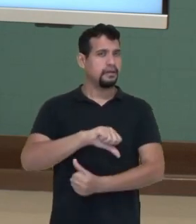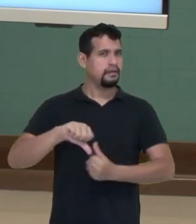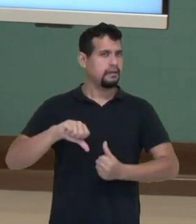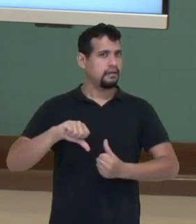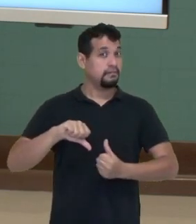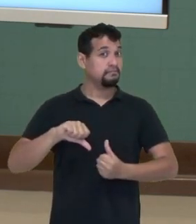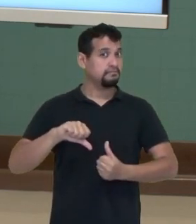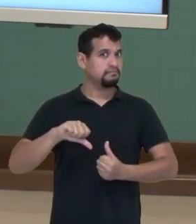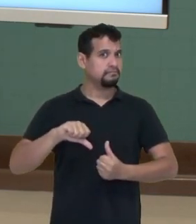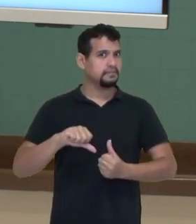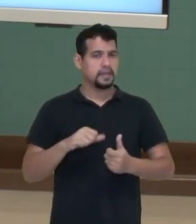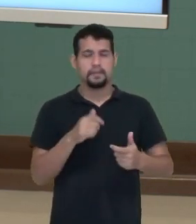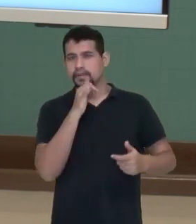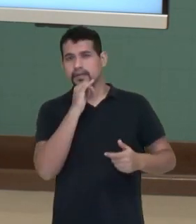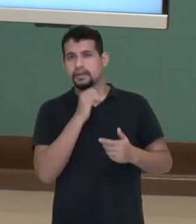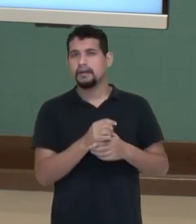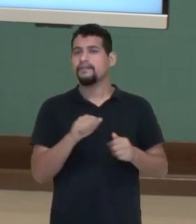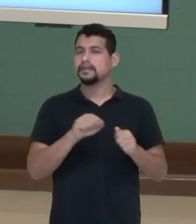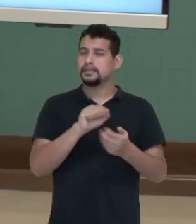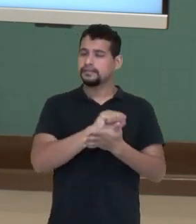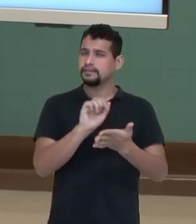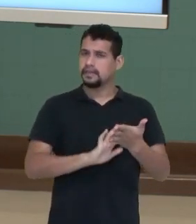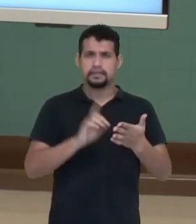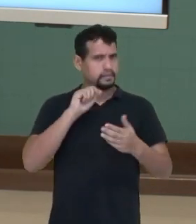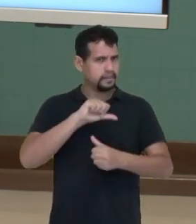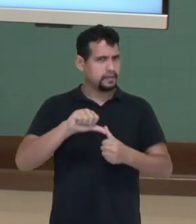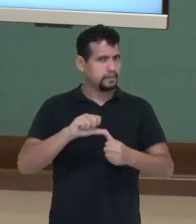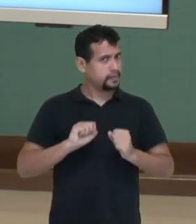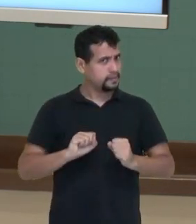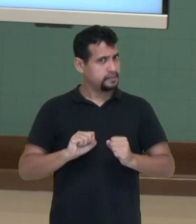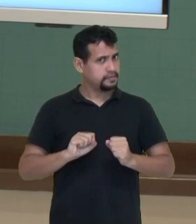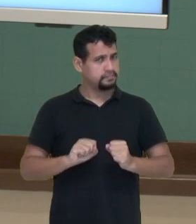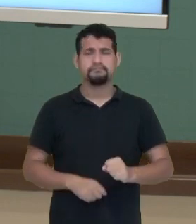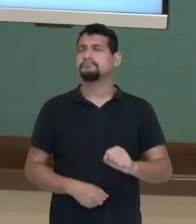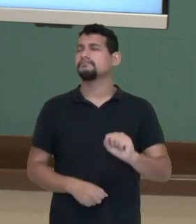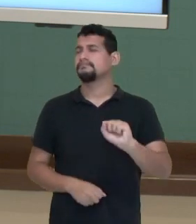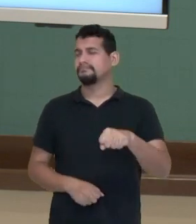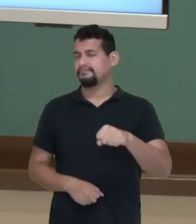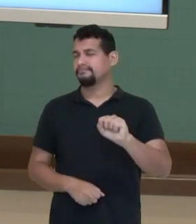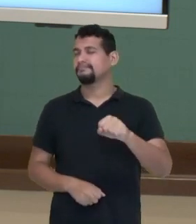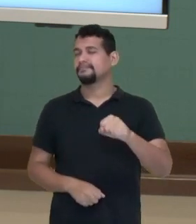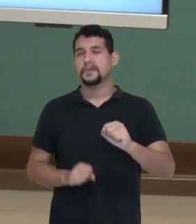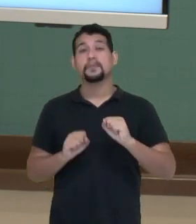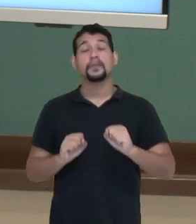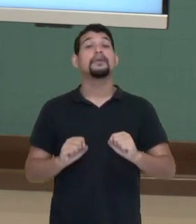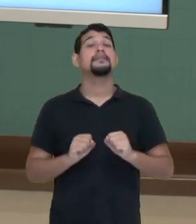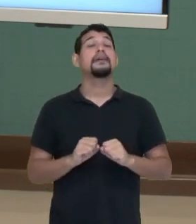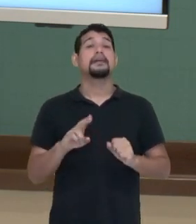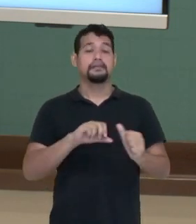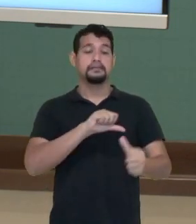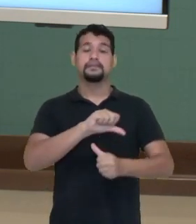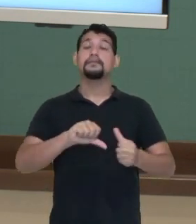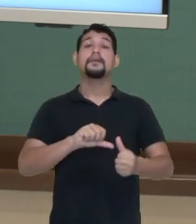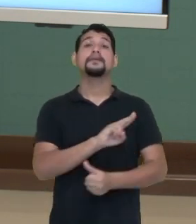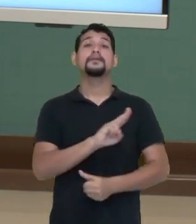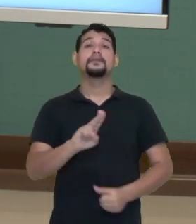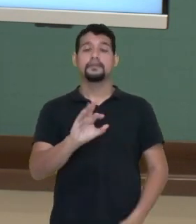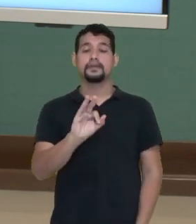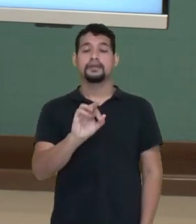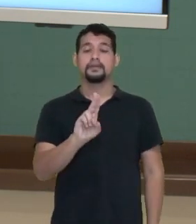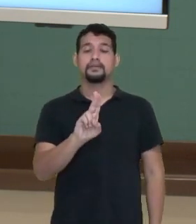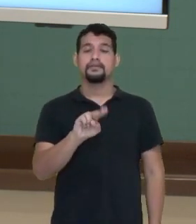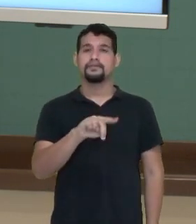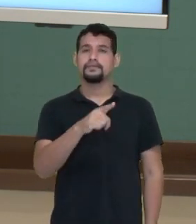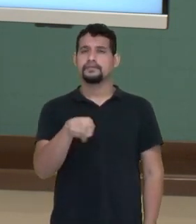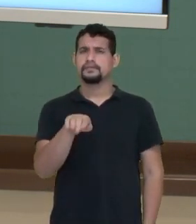transformar esses problemas do dia a dia? Podemos, gente, podemos, e elas são transformadas em funções. E essas funções, elas podem